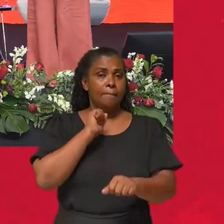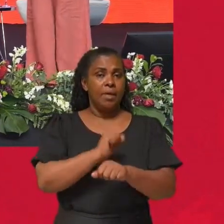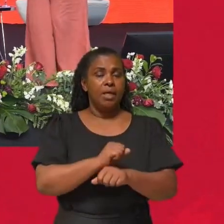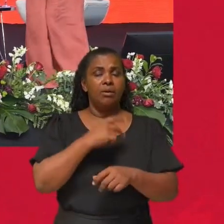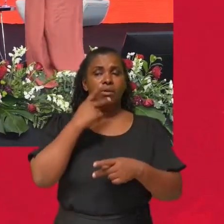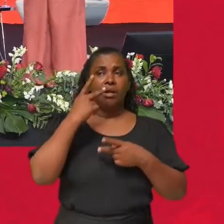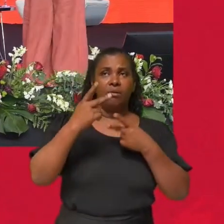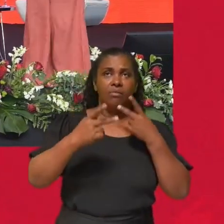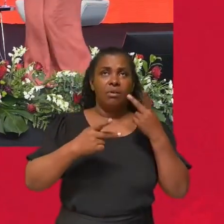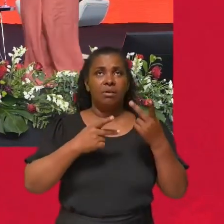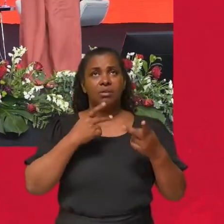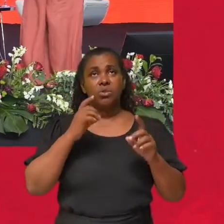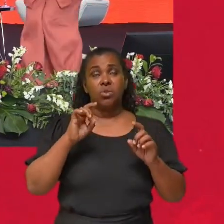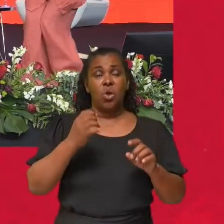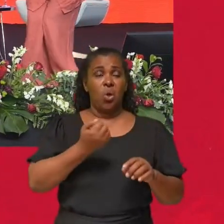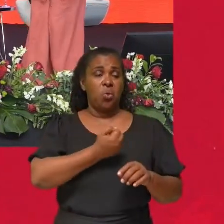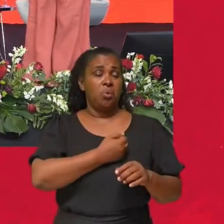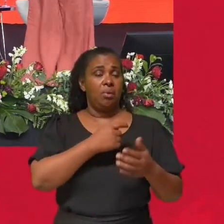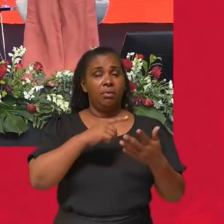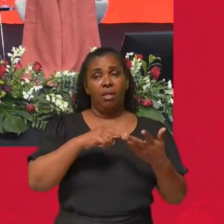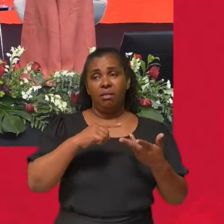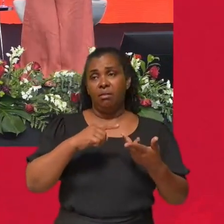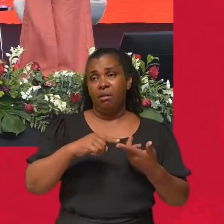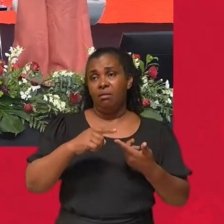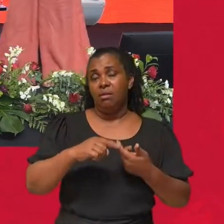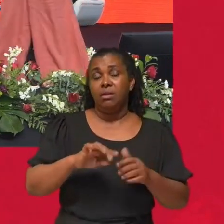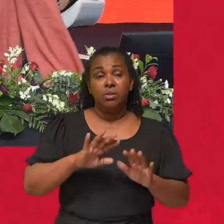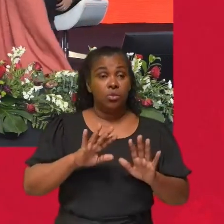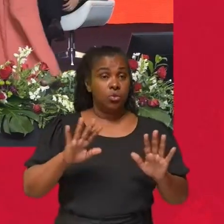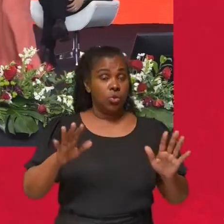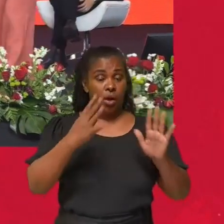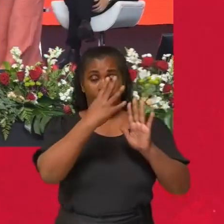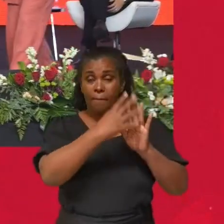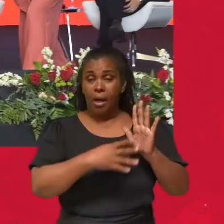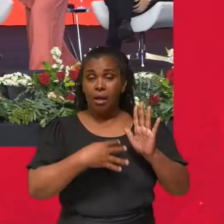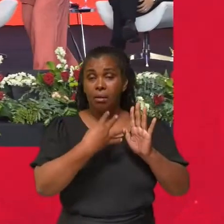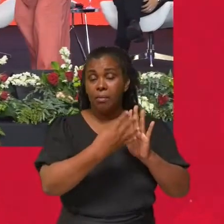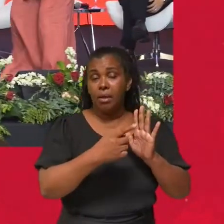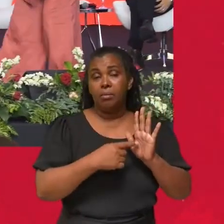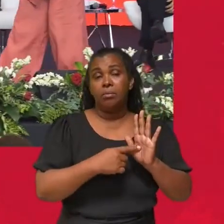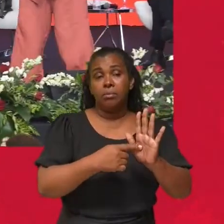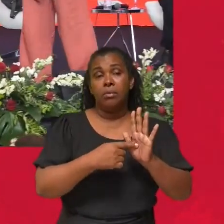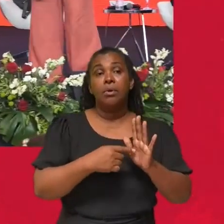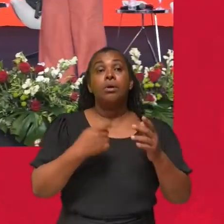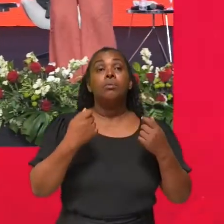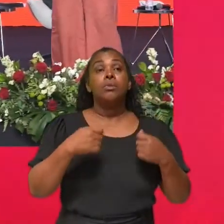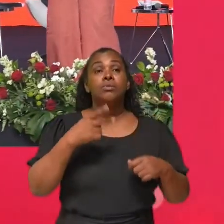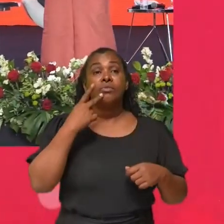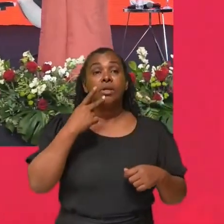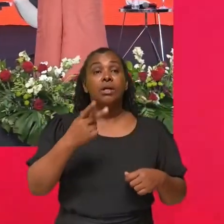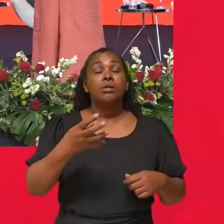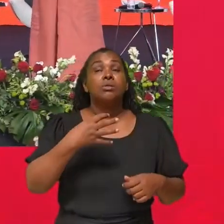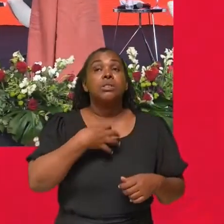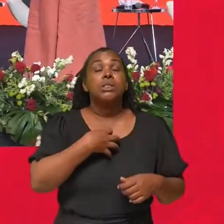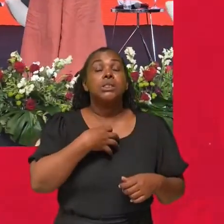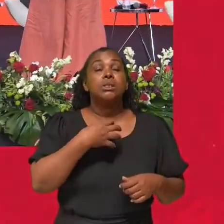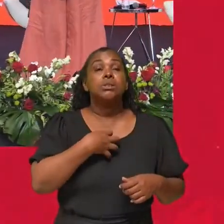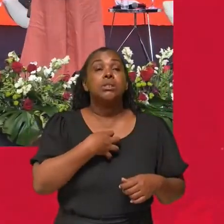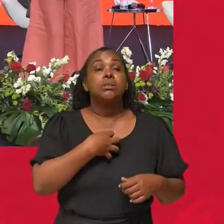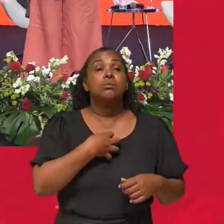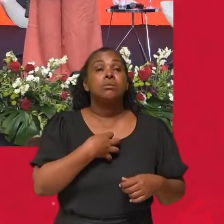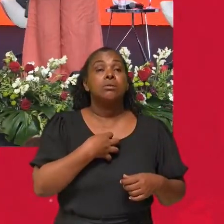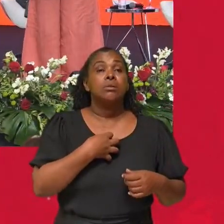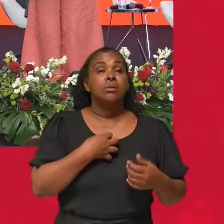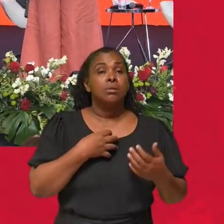números. Parar de falar tabelas. Eu preciso falar do que eu sinto. Gente, a gente tem o